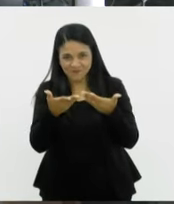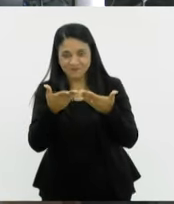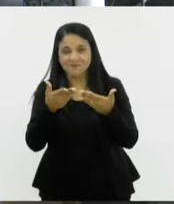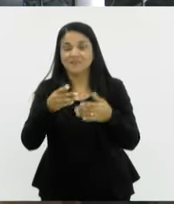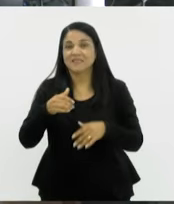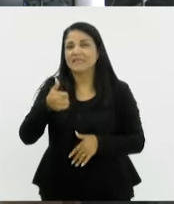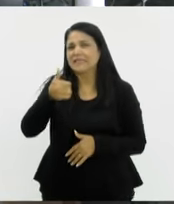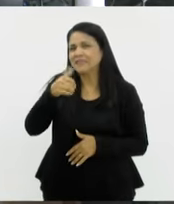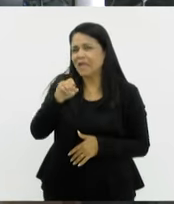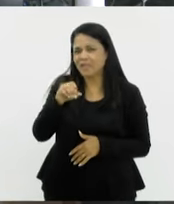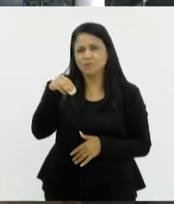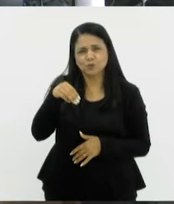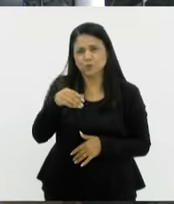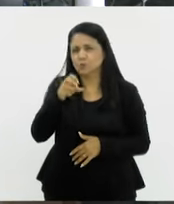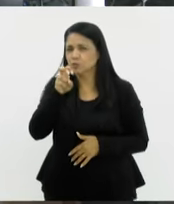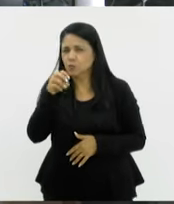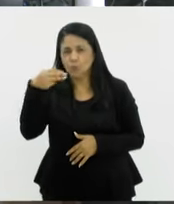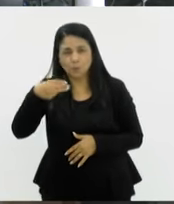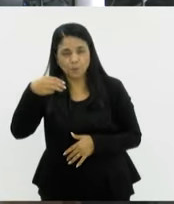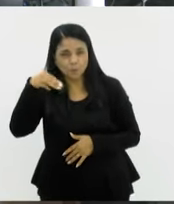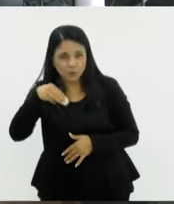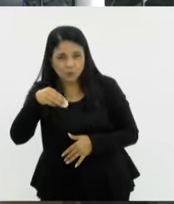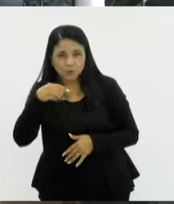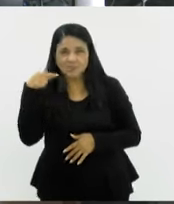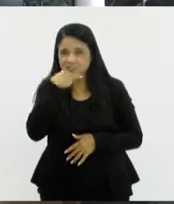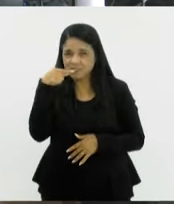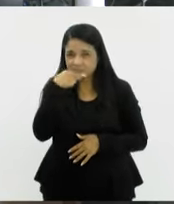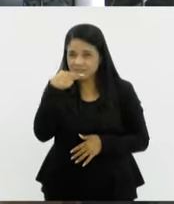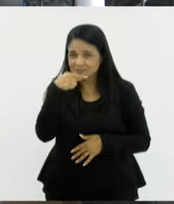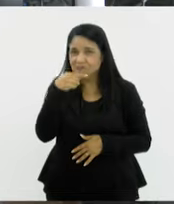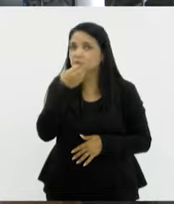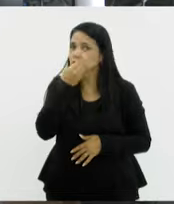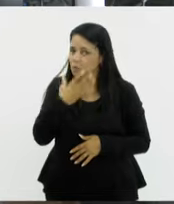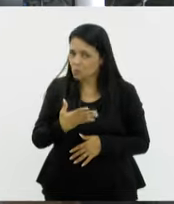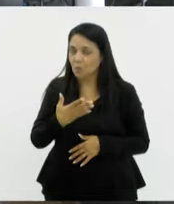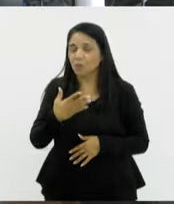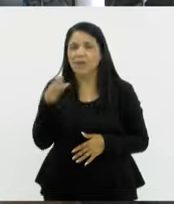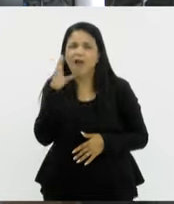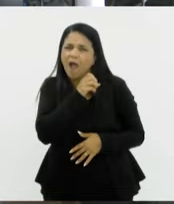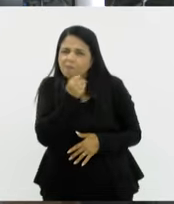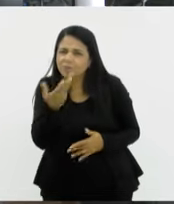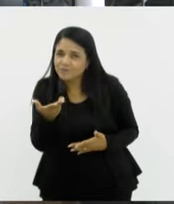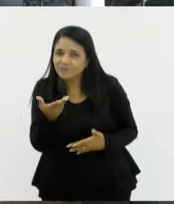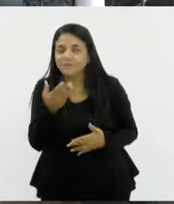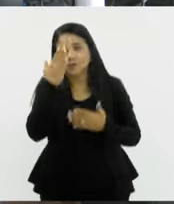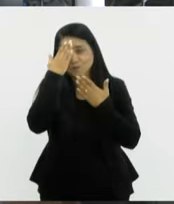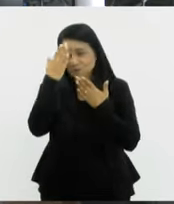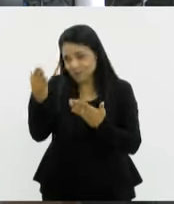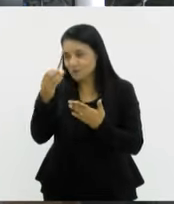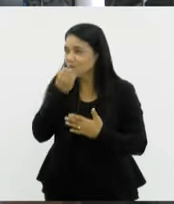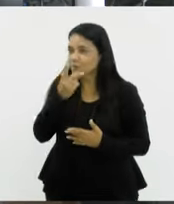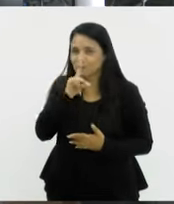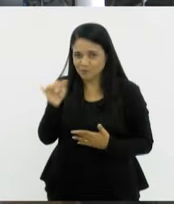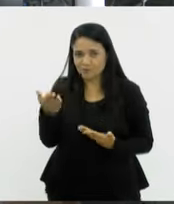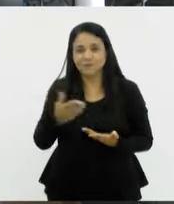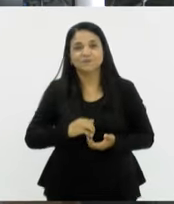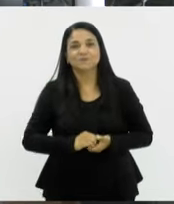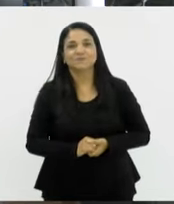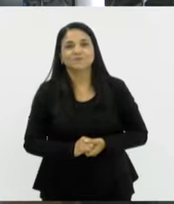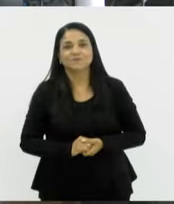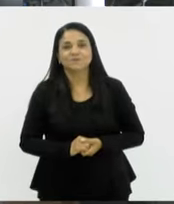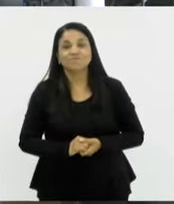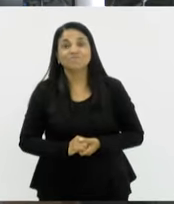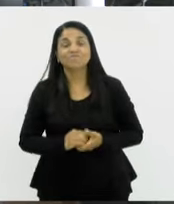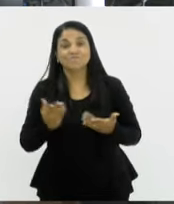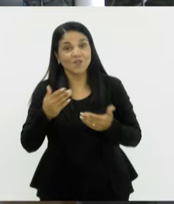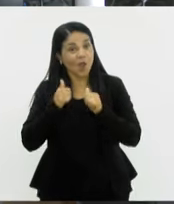10 minutinhos que você escove seu dente não vai fazer nenhum mal e é muito rápido, né? Muito obrigado, um bom dia para você.